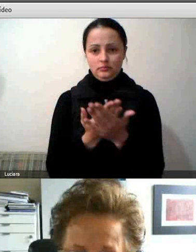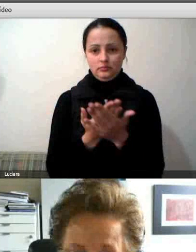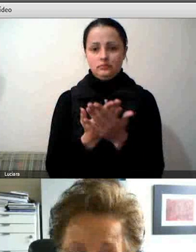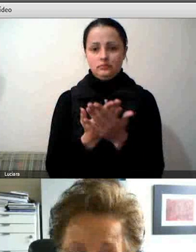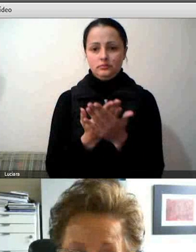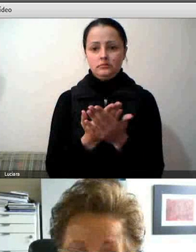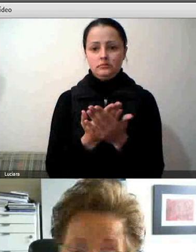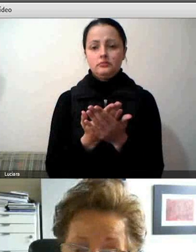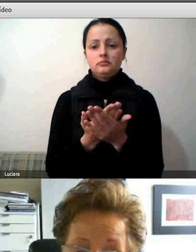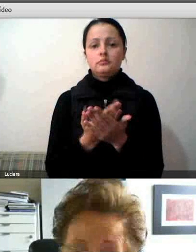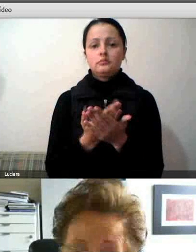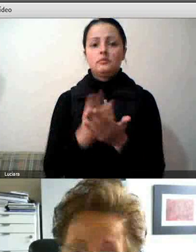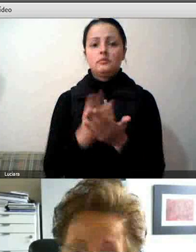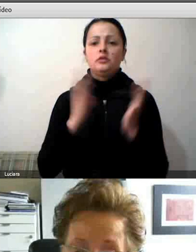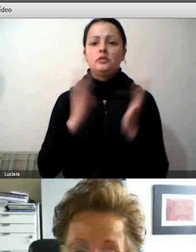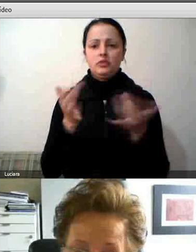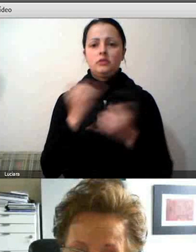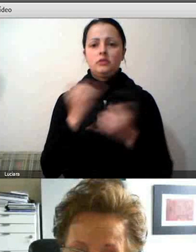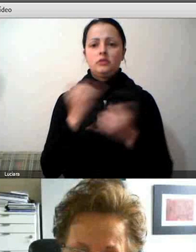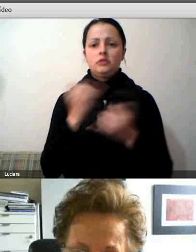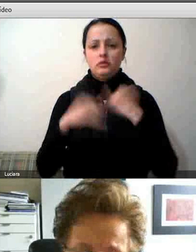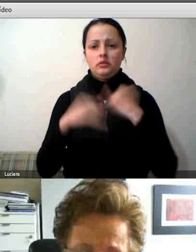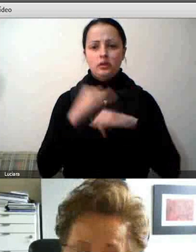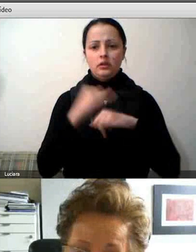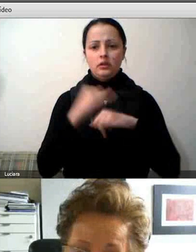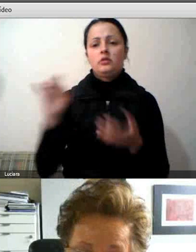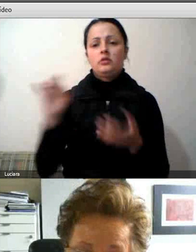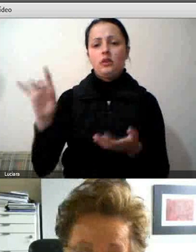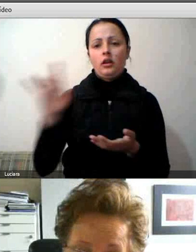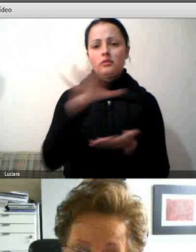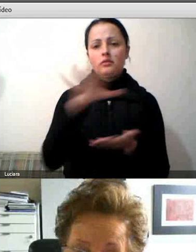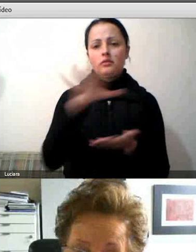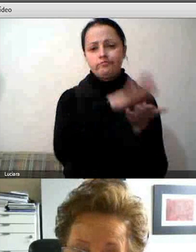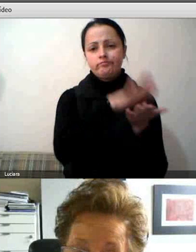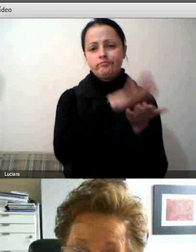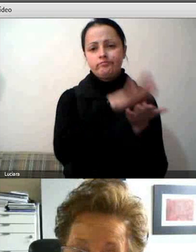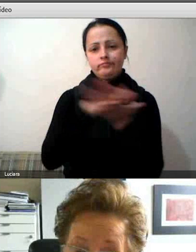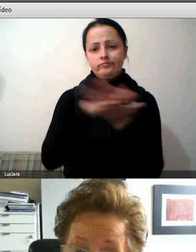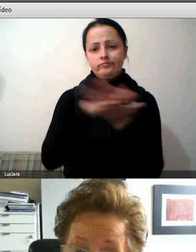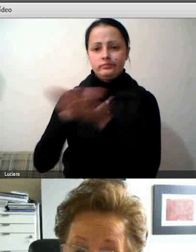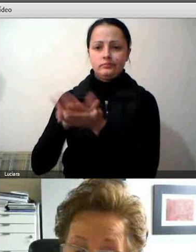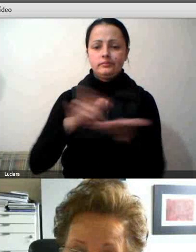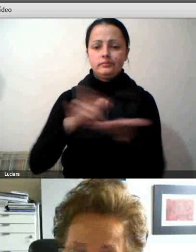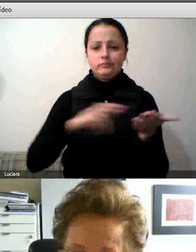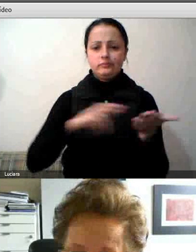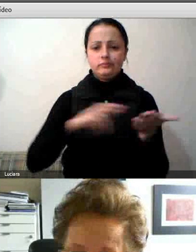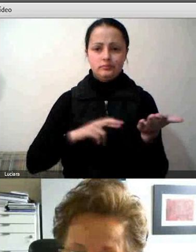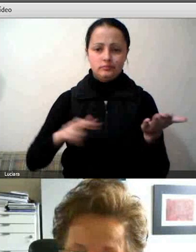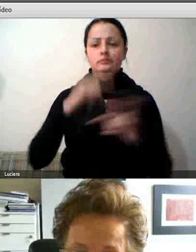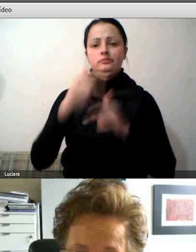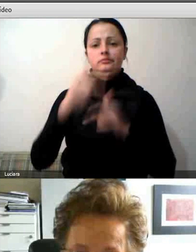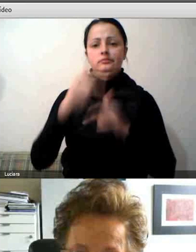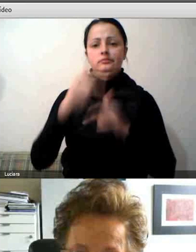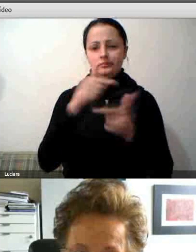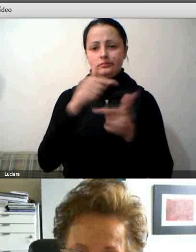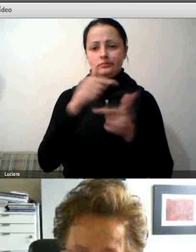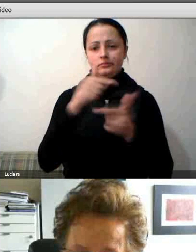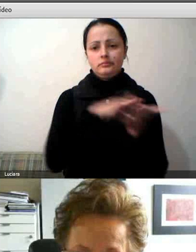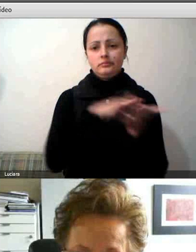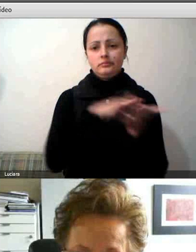na internet, cada escola está publicando seu trabalho, seus relatórios. E nós aqui no LEC,